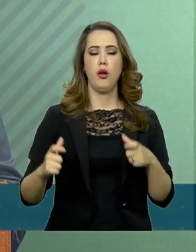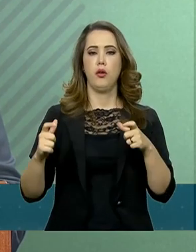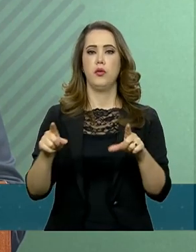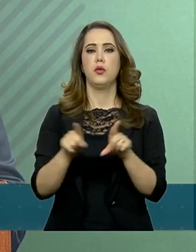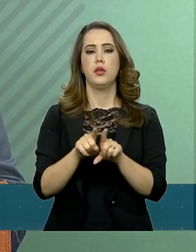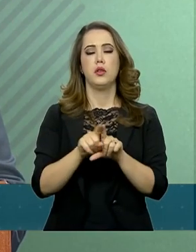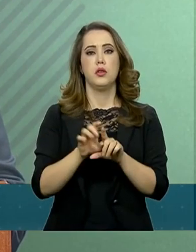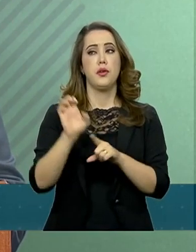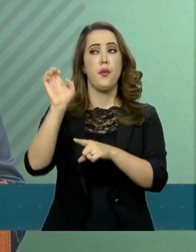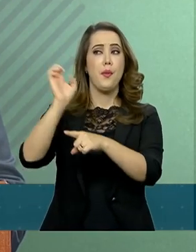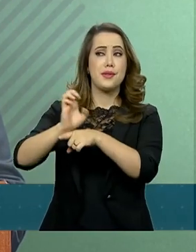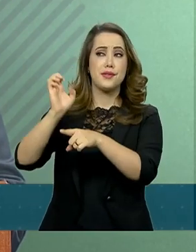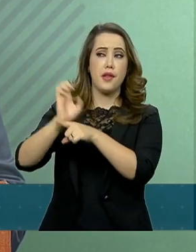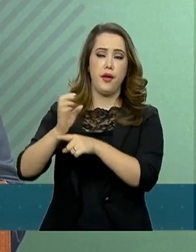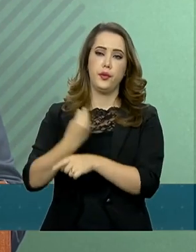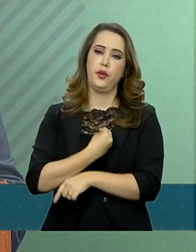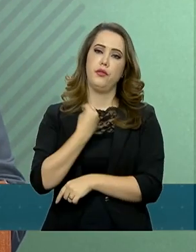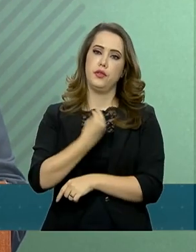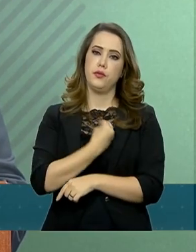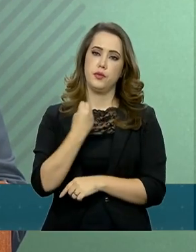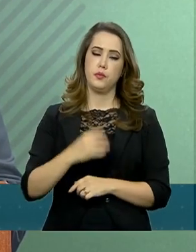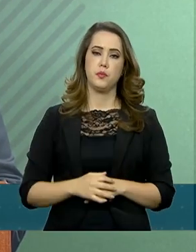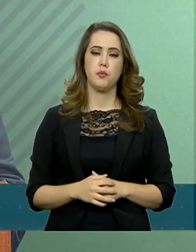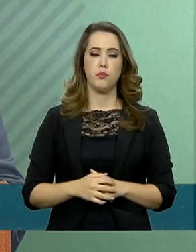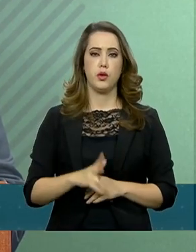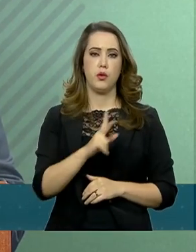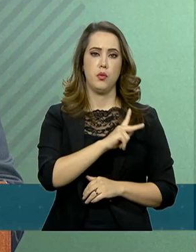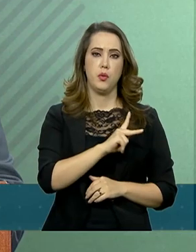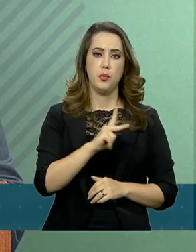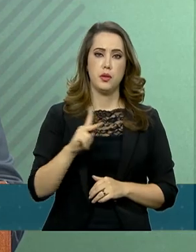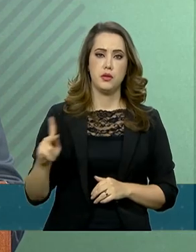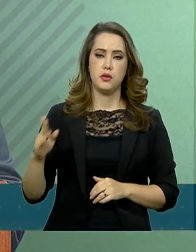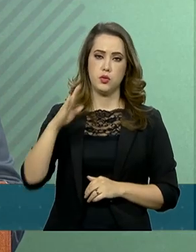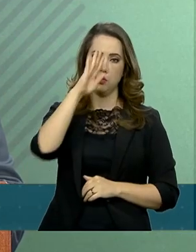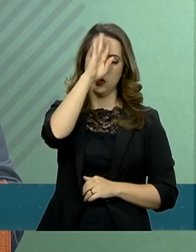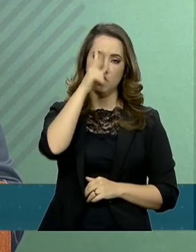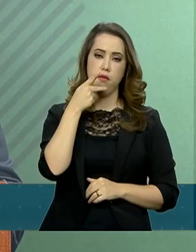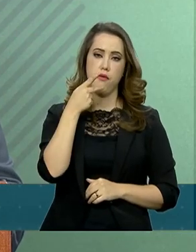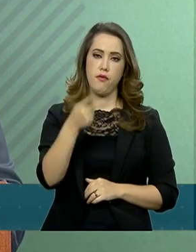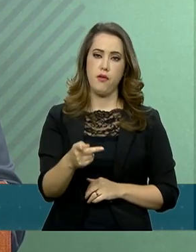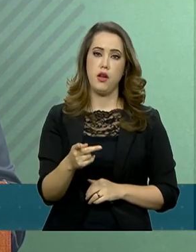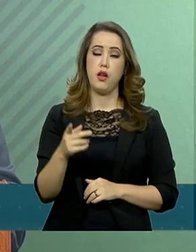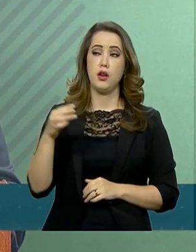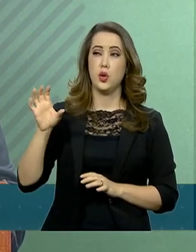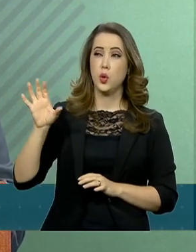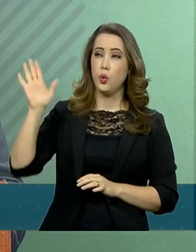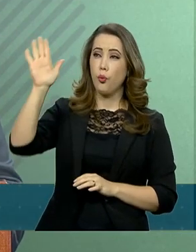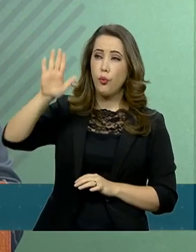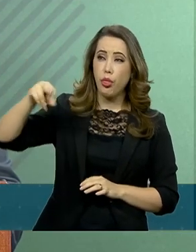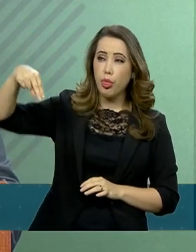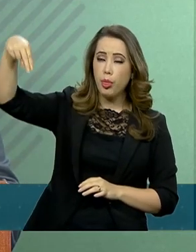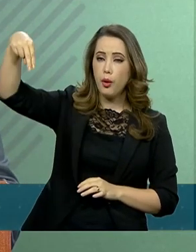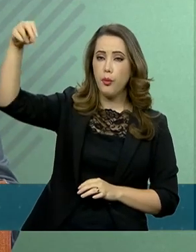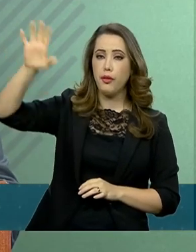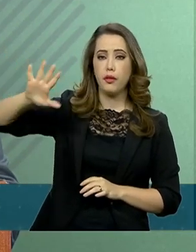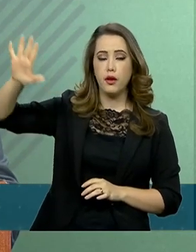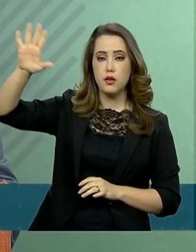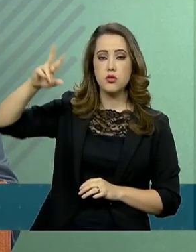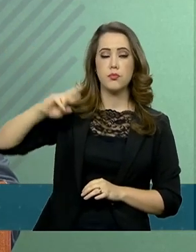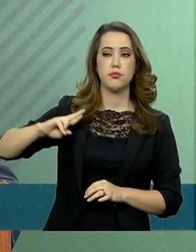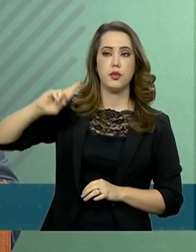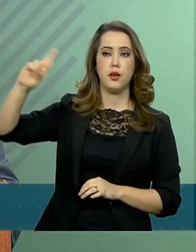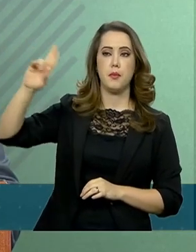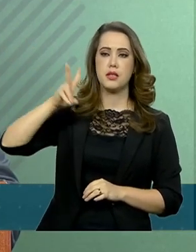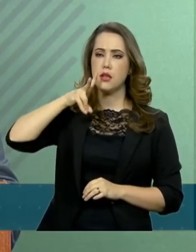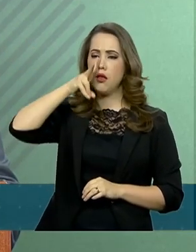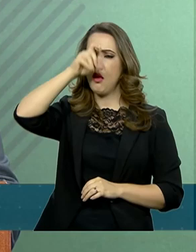estado que ele vive o presidente enfatiza que os nordestinos representam a